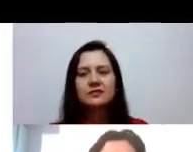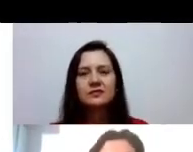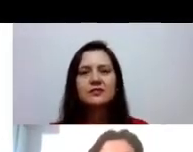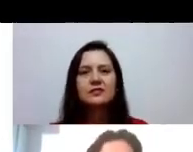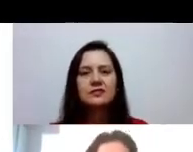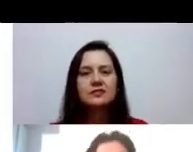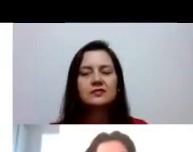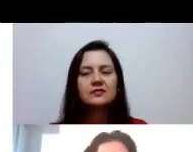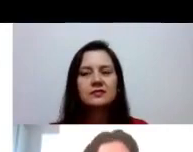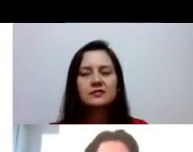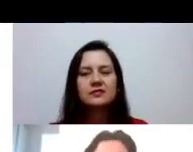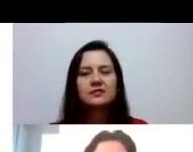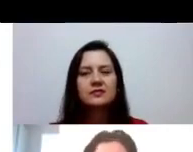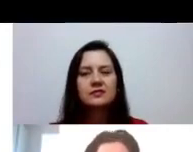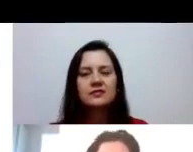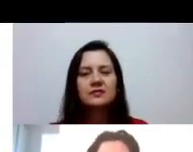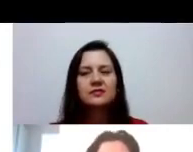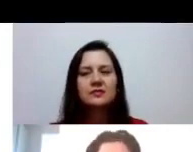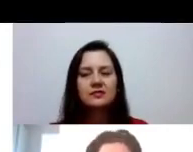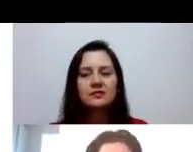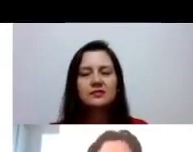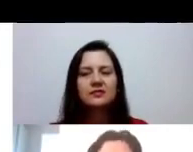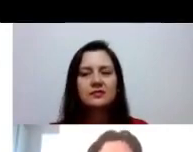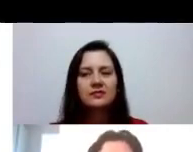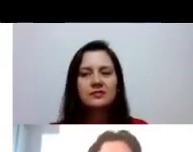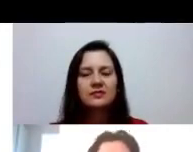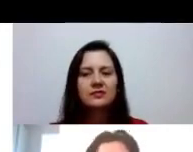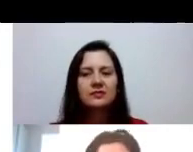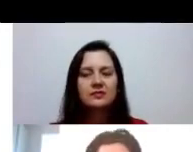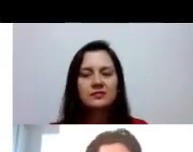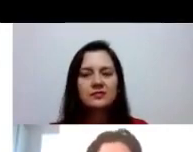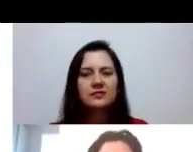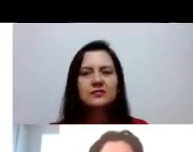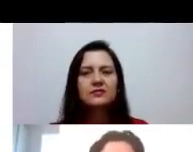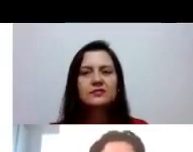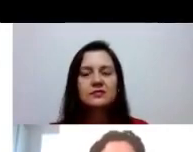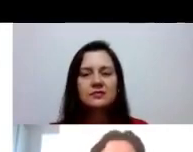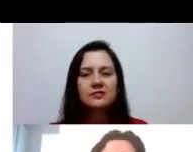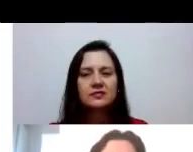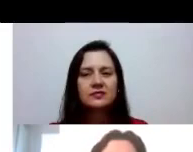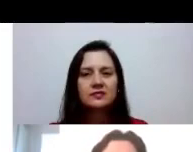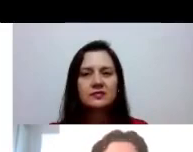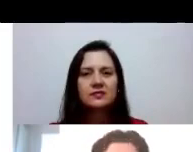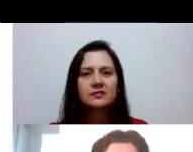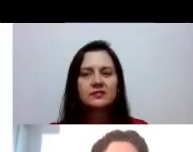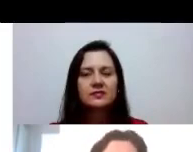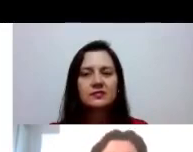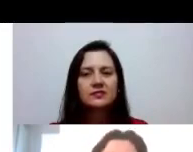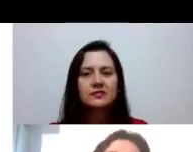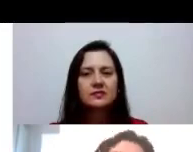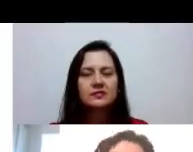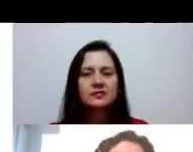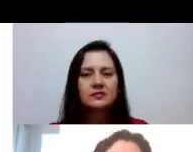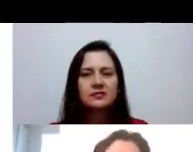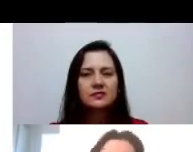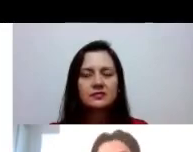um respaldo. Olha, eu fiz mediante uma determinação, eu fiz mediante uma análise jurídica, eu fiz mediante isso, e